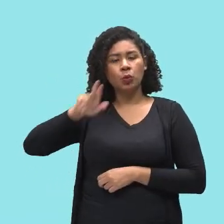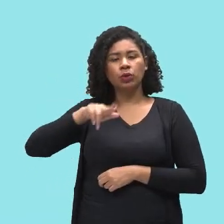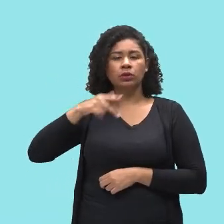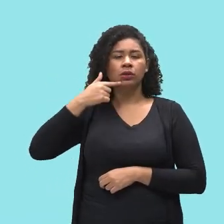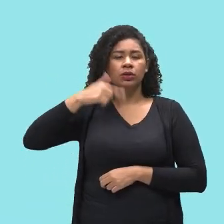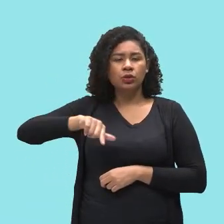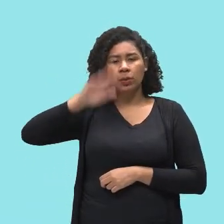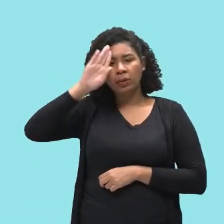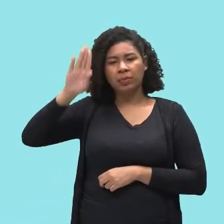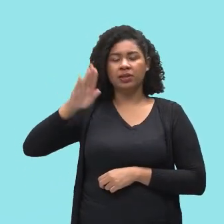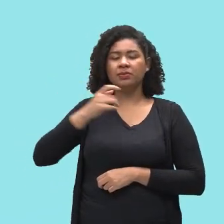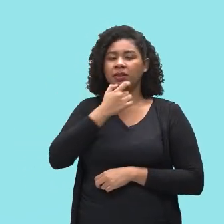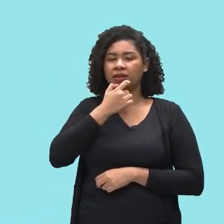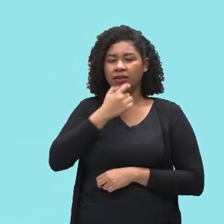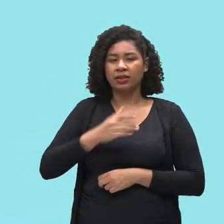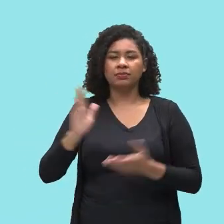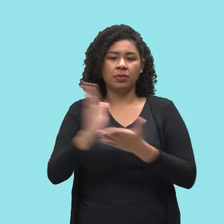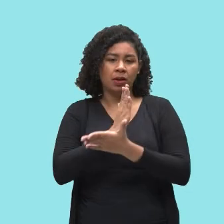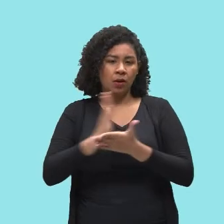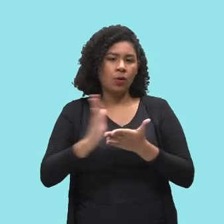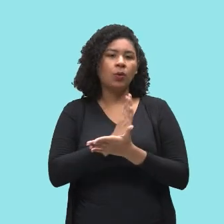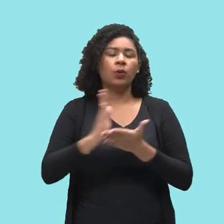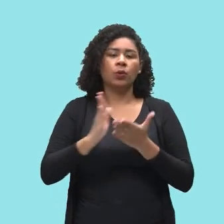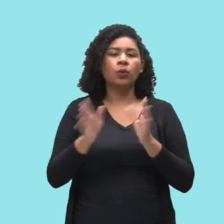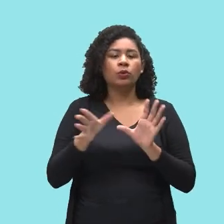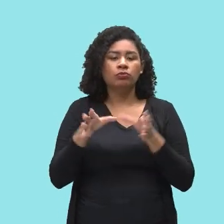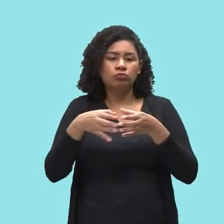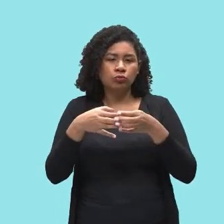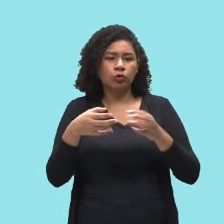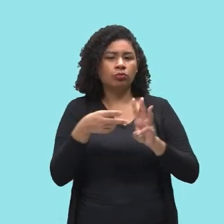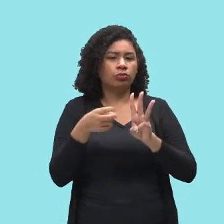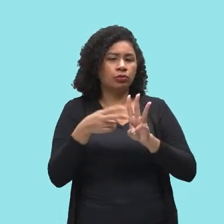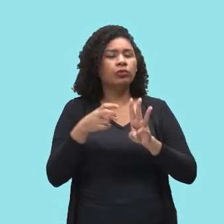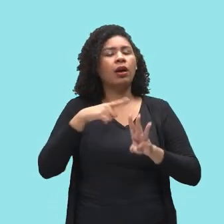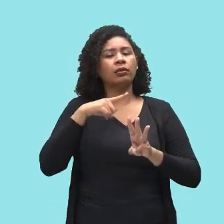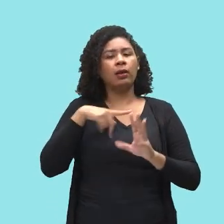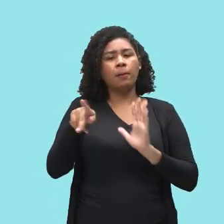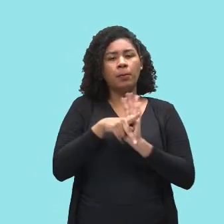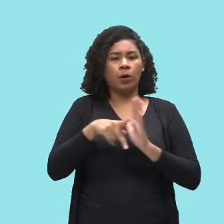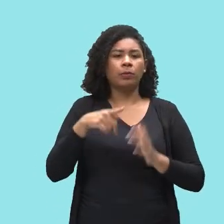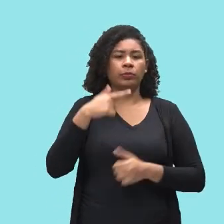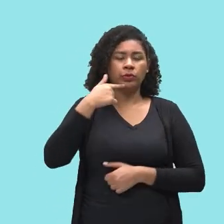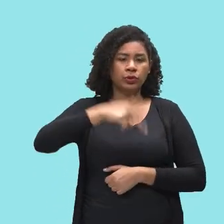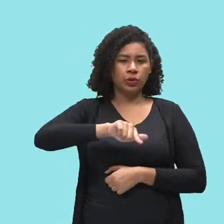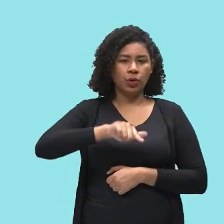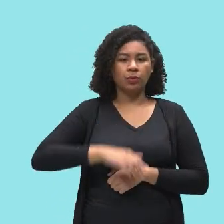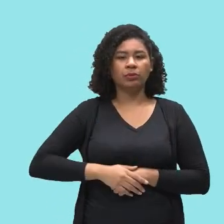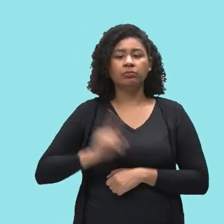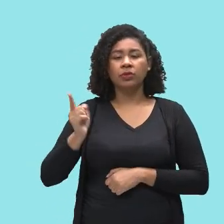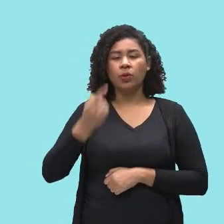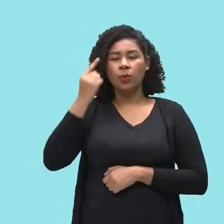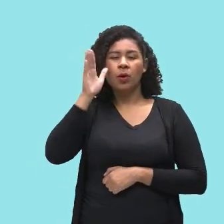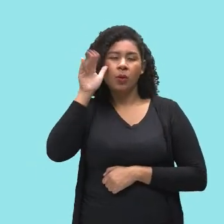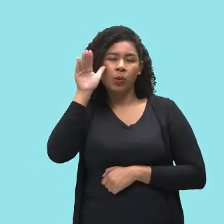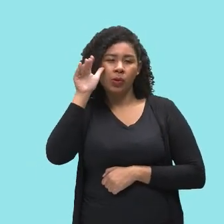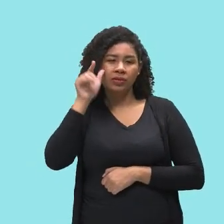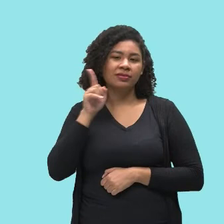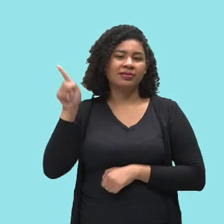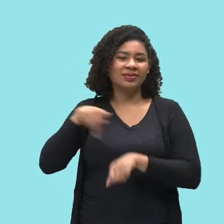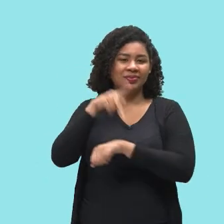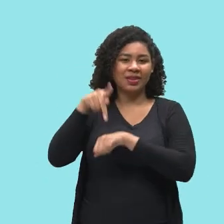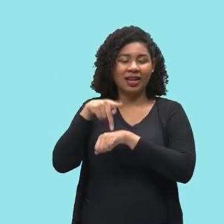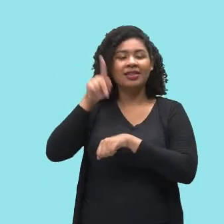adicionalmente algumas tribos falam línguas nativas, como o Maori. Uma das maiores atrações da Nova Zelândia é a natureza. As